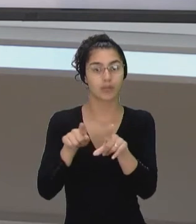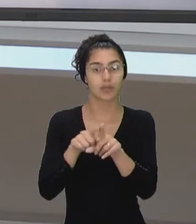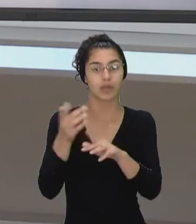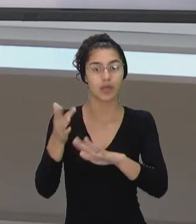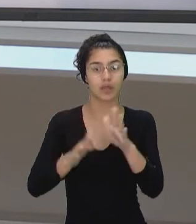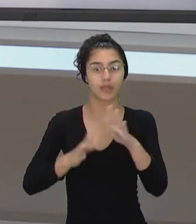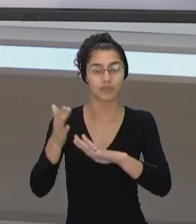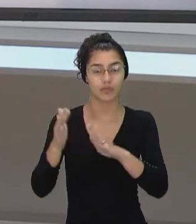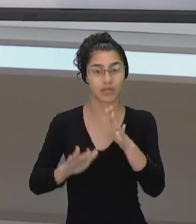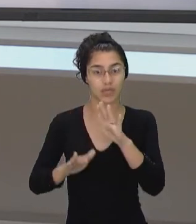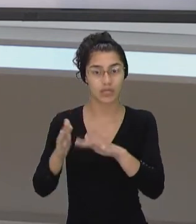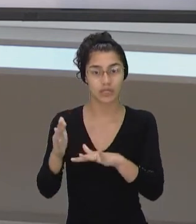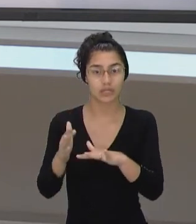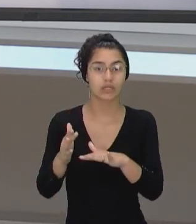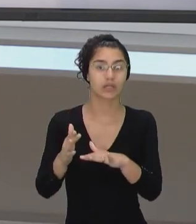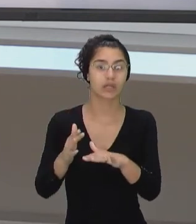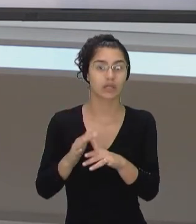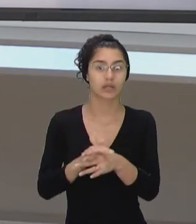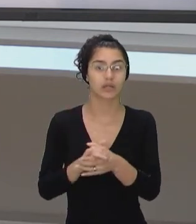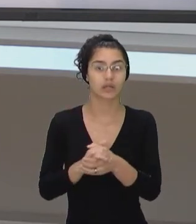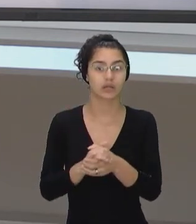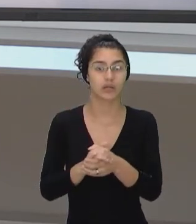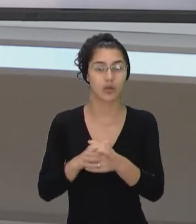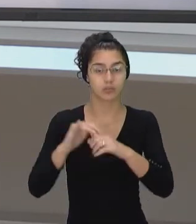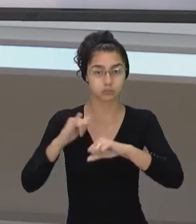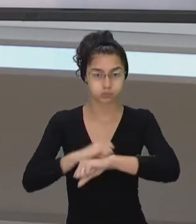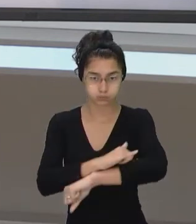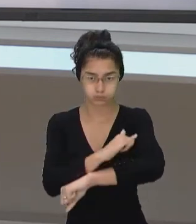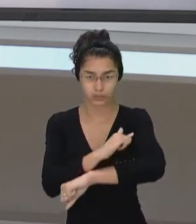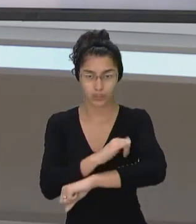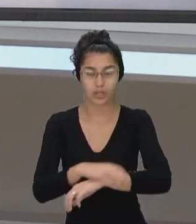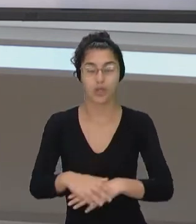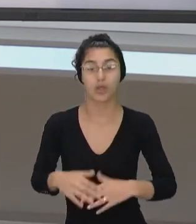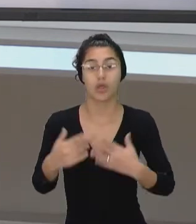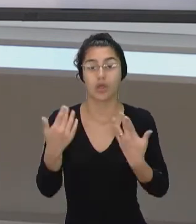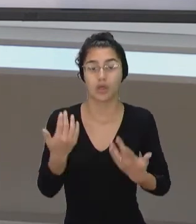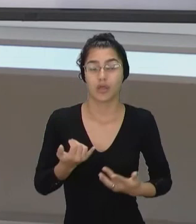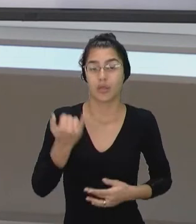muitas vezes, né, entra também num quadro de obesidade.